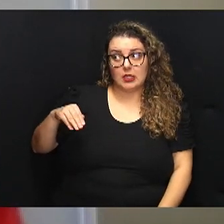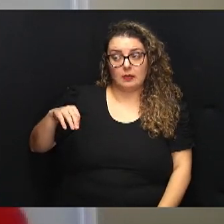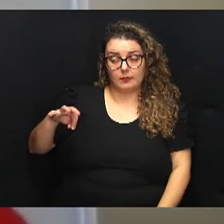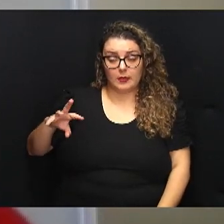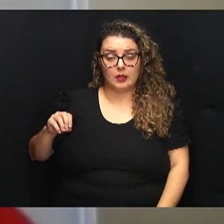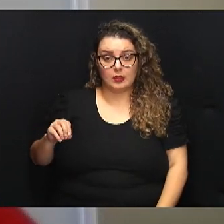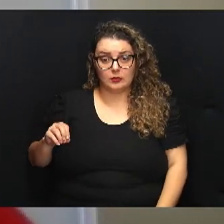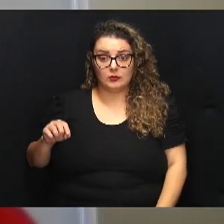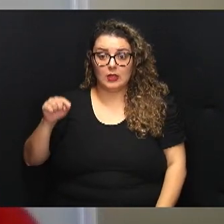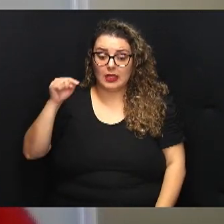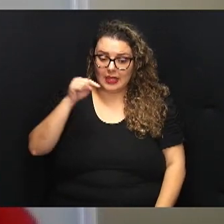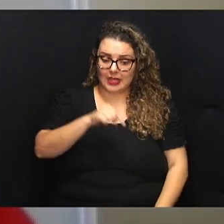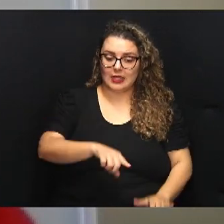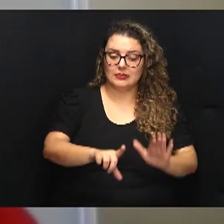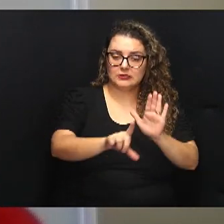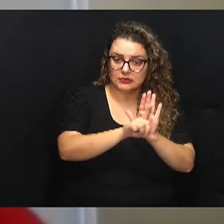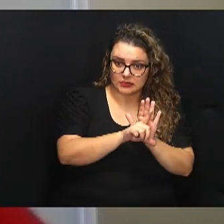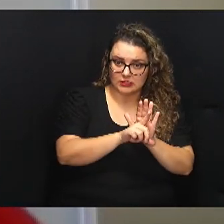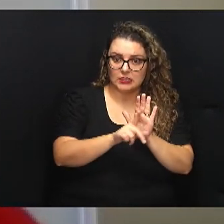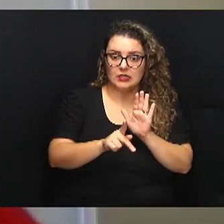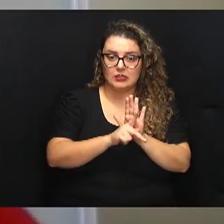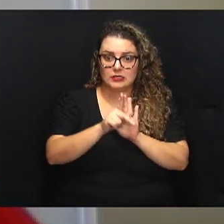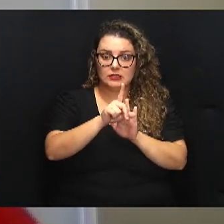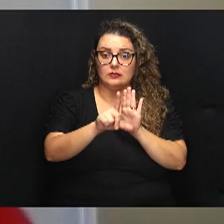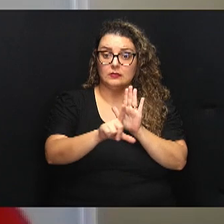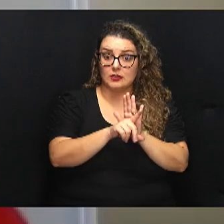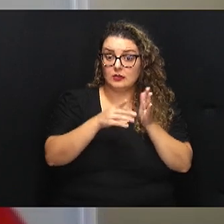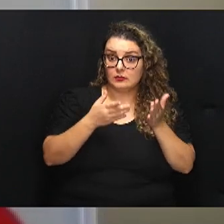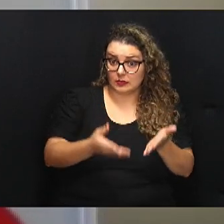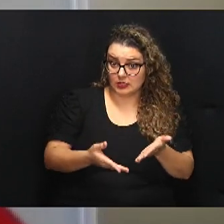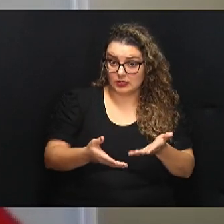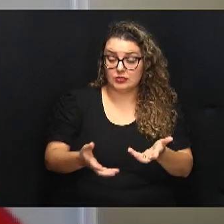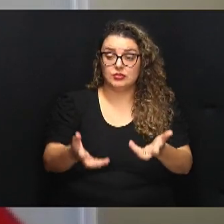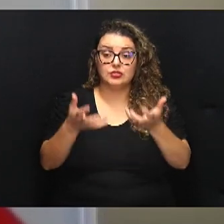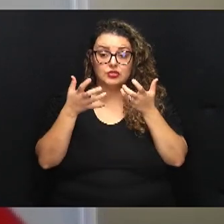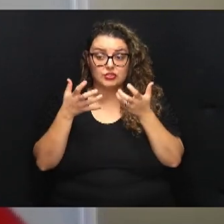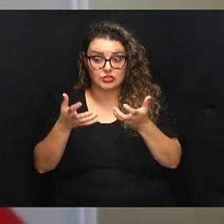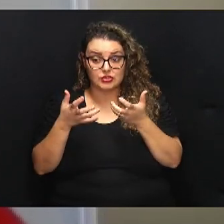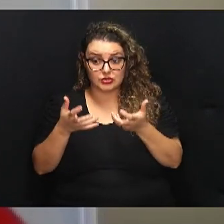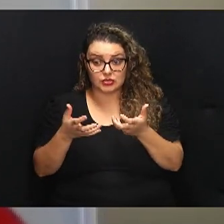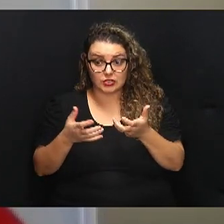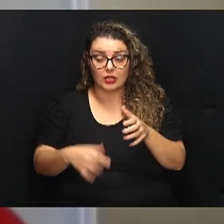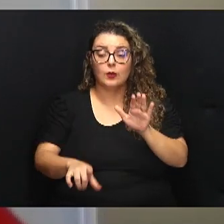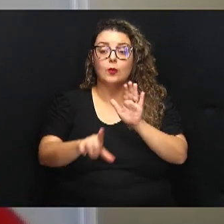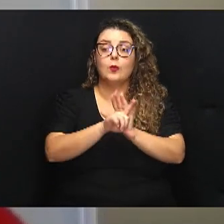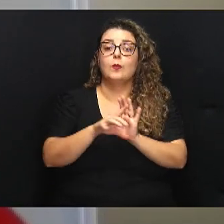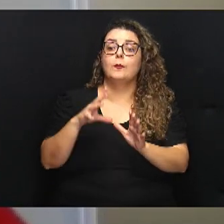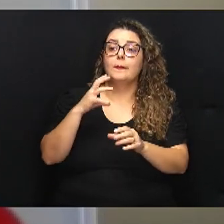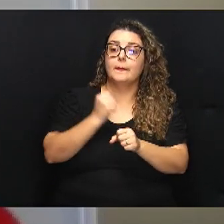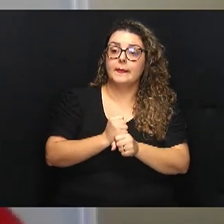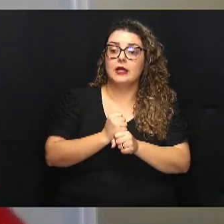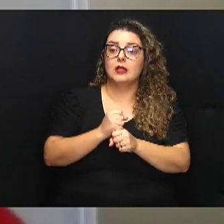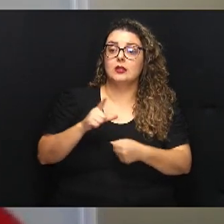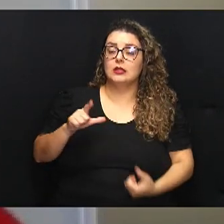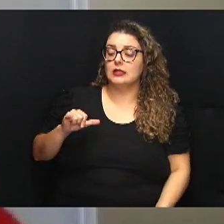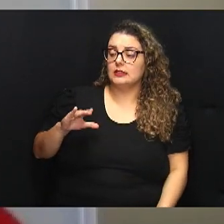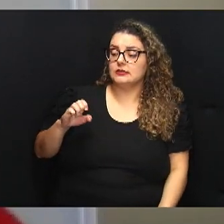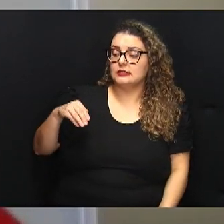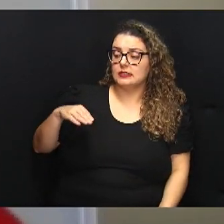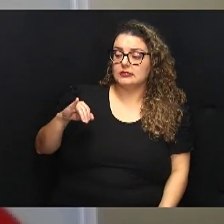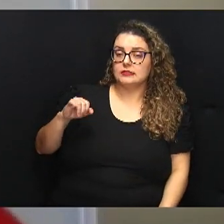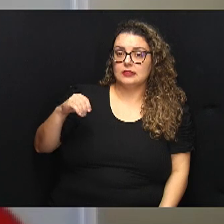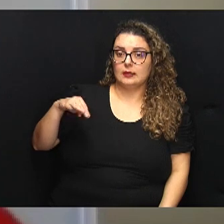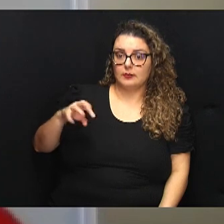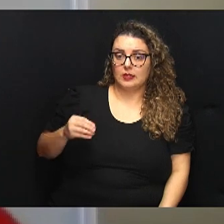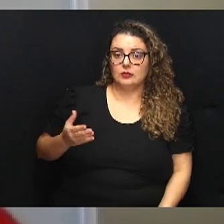esta lei, esse projeto de lei, que se pretende ser uma lei geral do licenciamento, tanto que logo no início